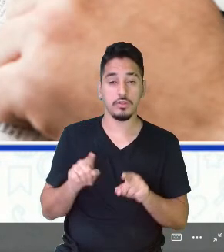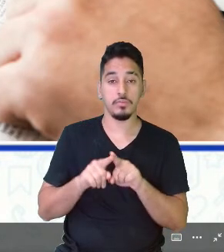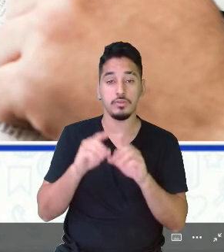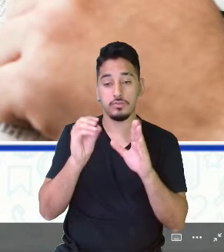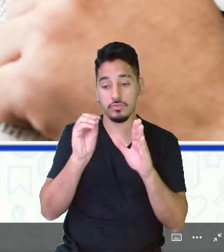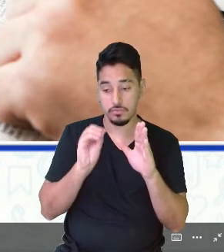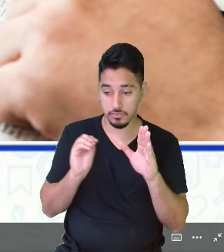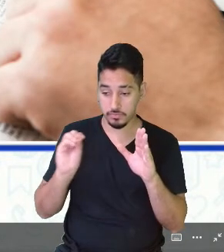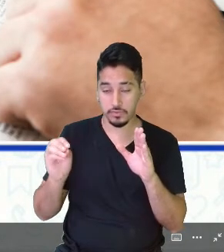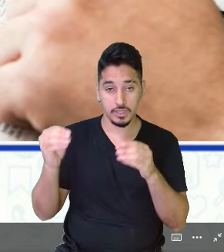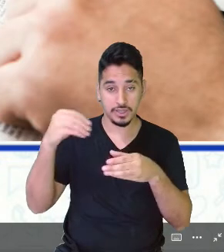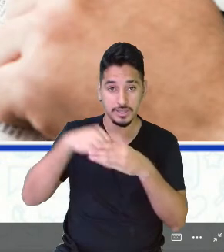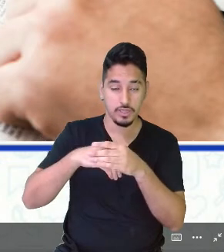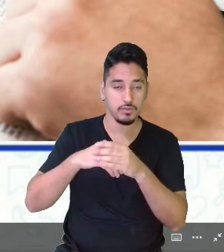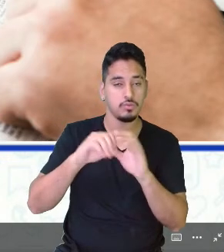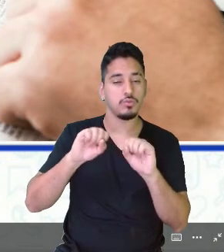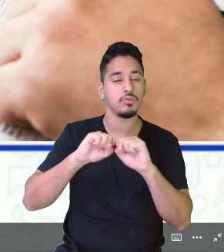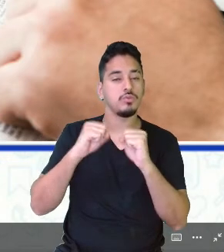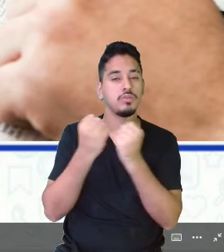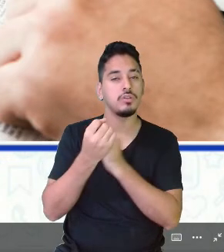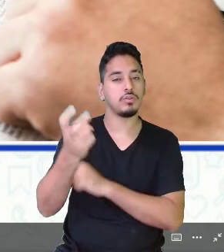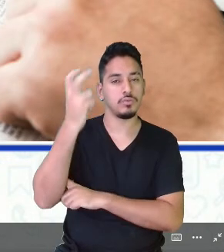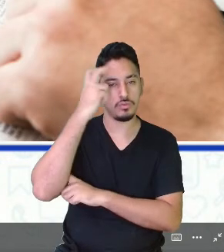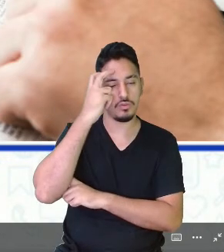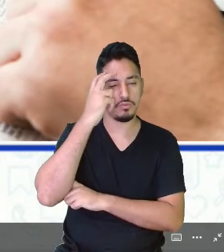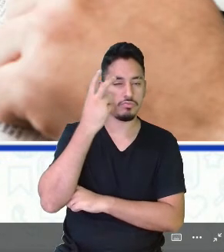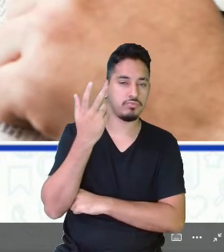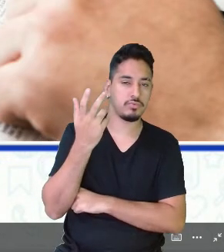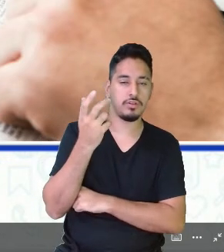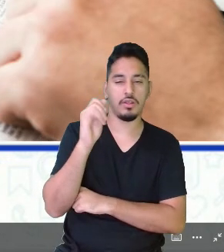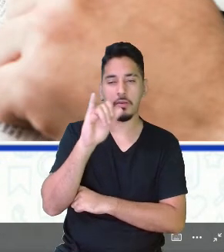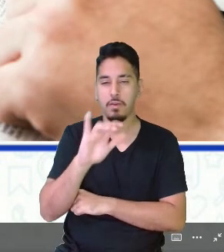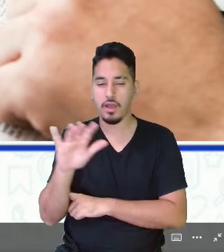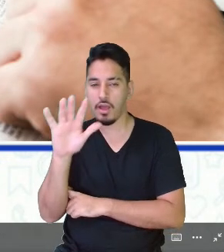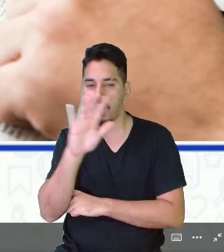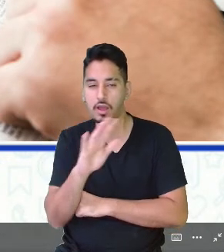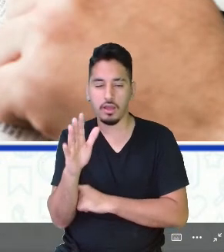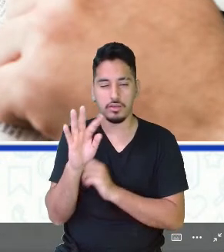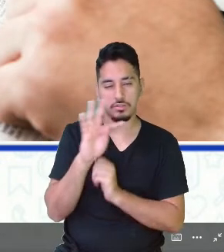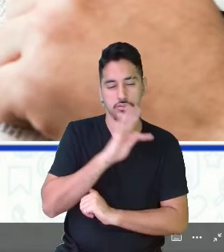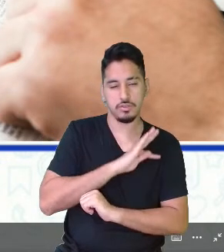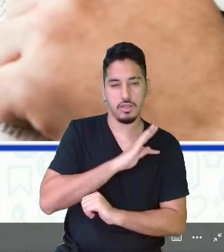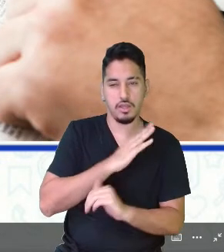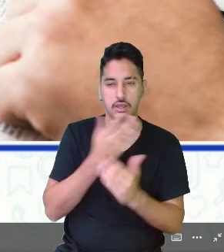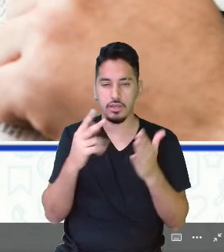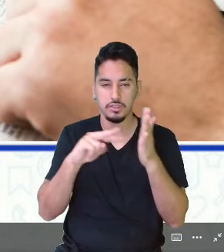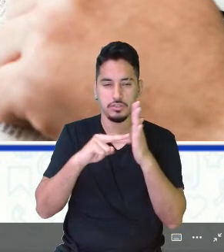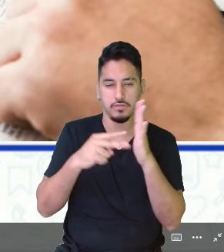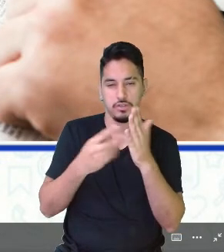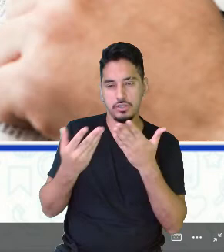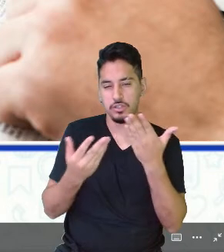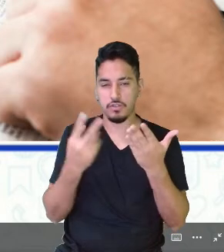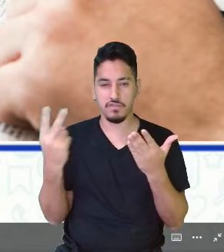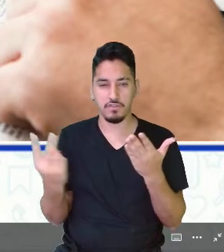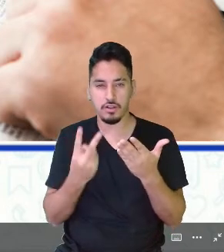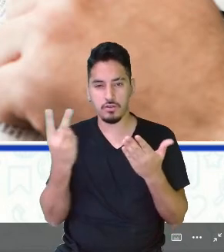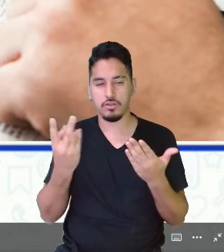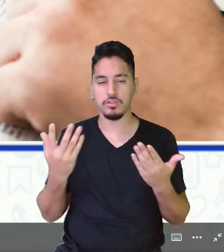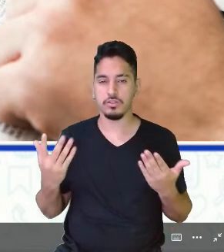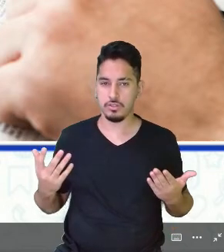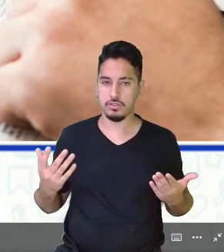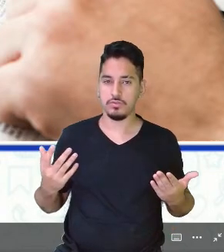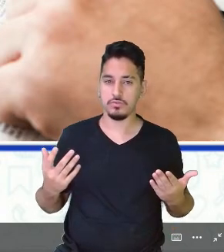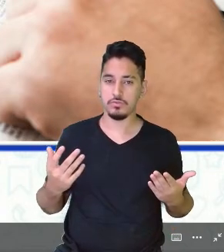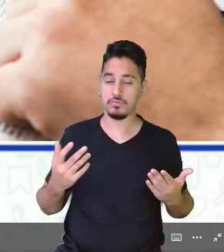cultural sócio-histórico. Aspectos estéticos, ideológicos, técnicos, significativos, valorativos.